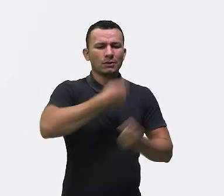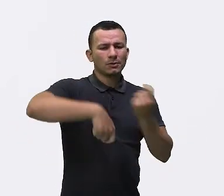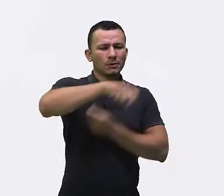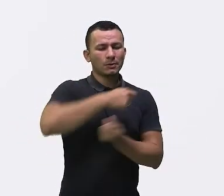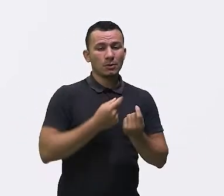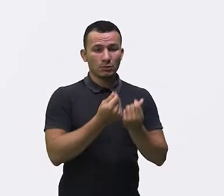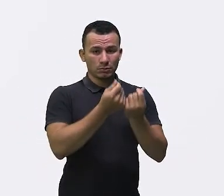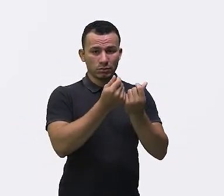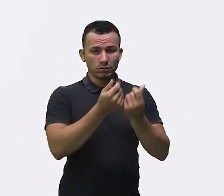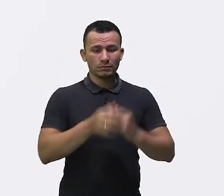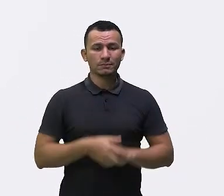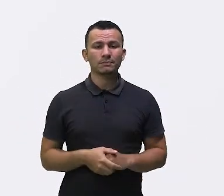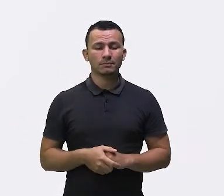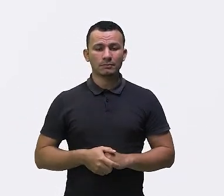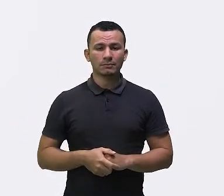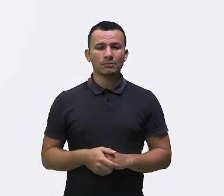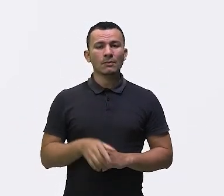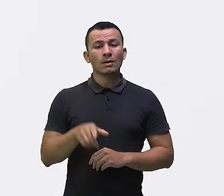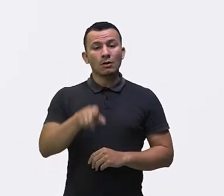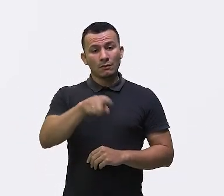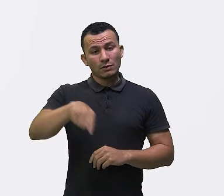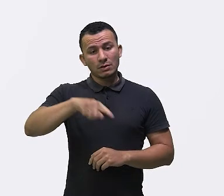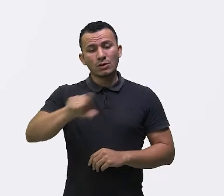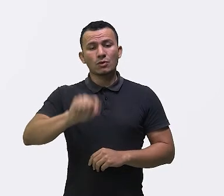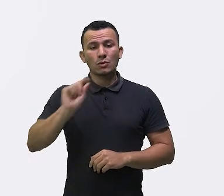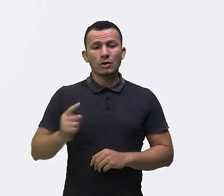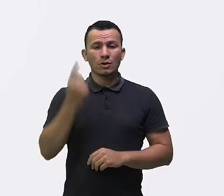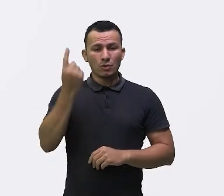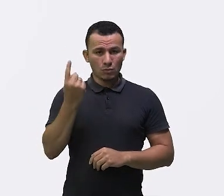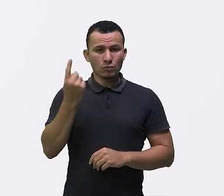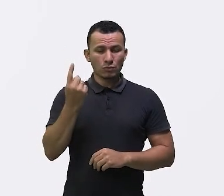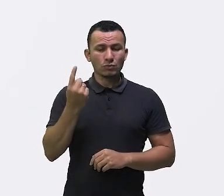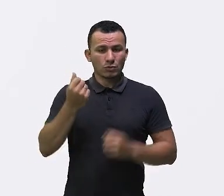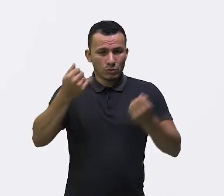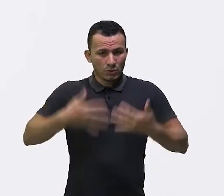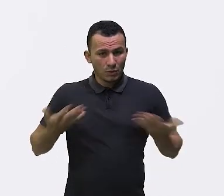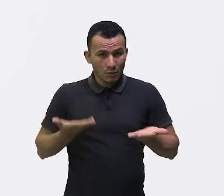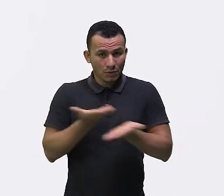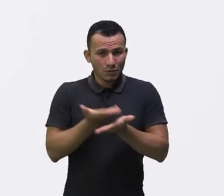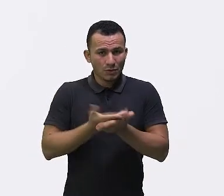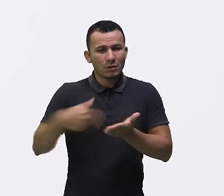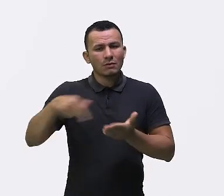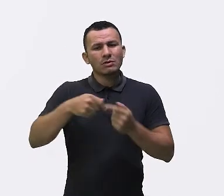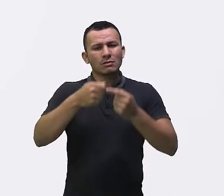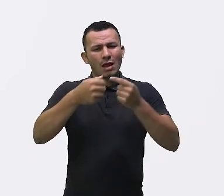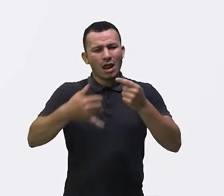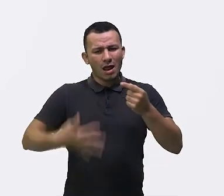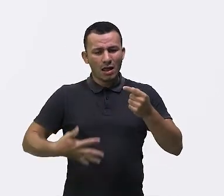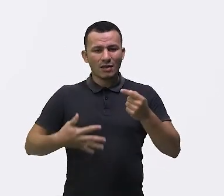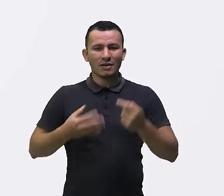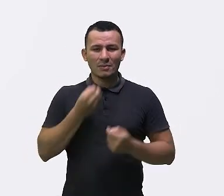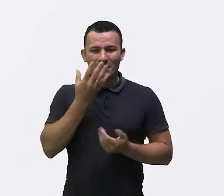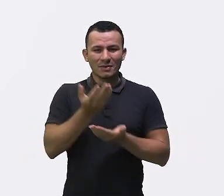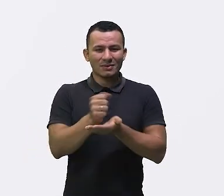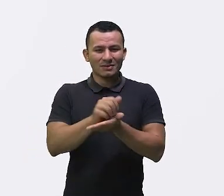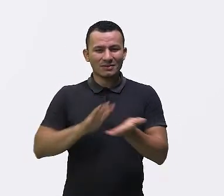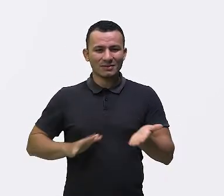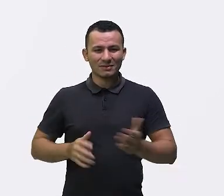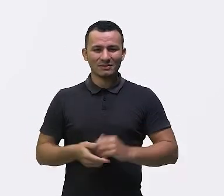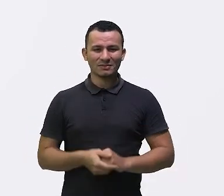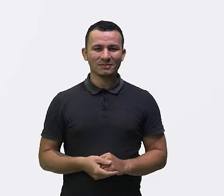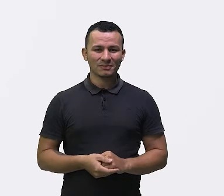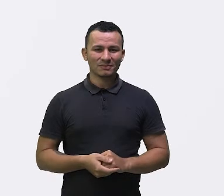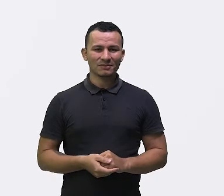capitalista. Escolha um conceito citado nesta aula e comente sobre ele. Boas atividades!